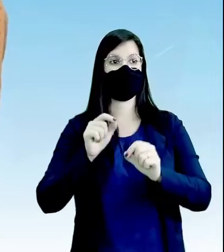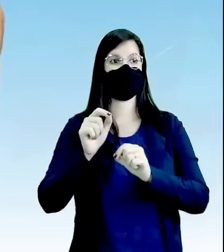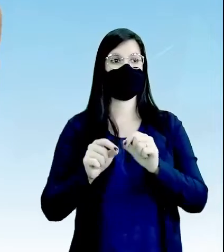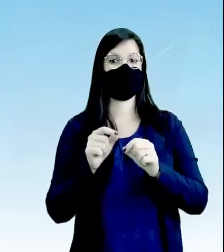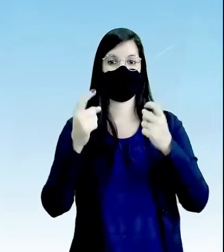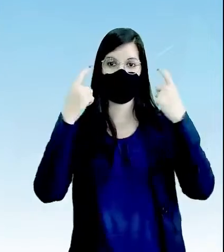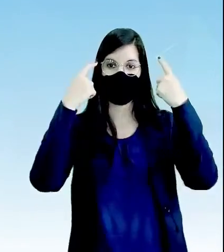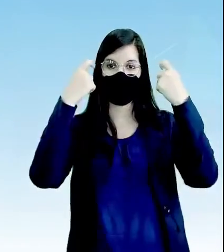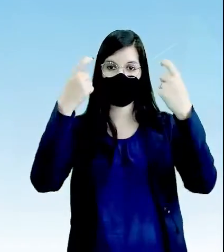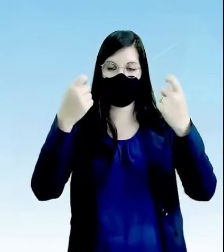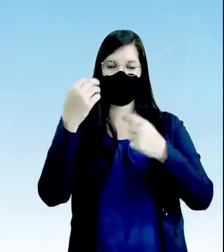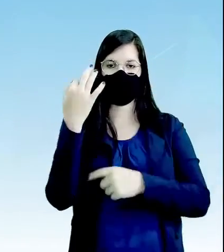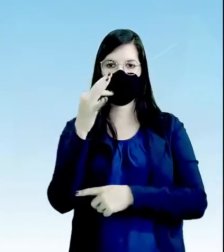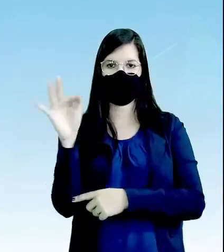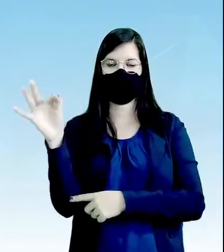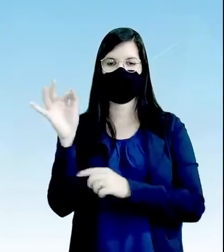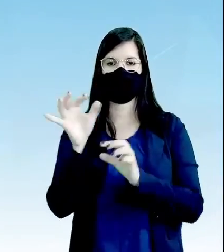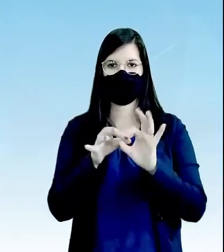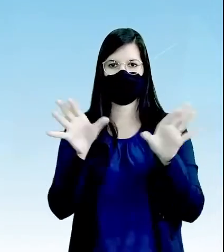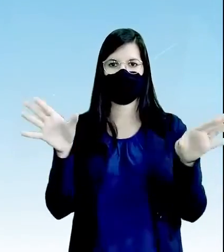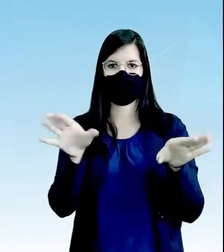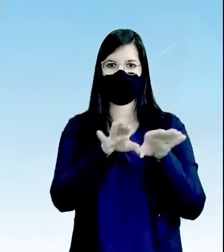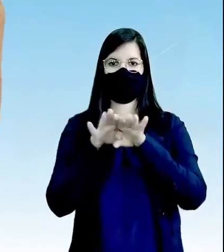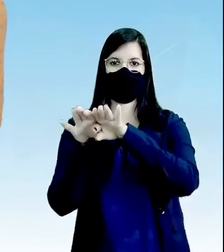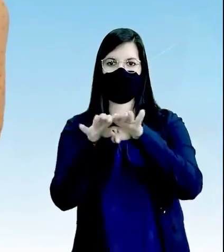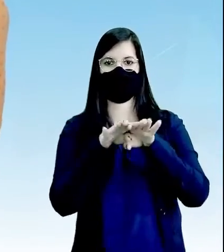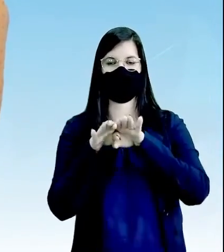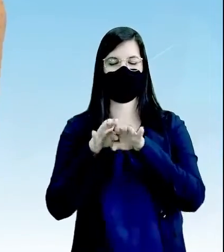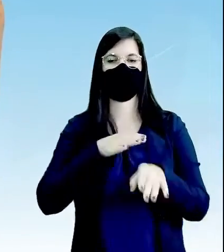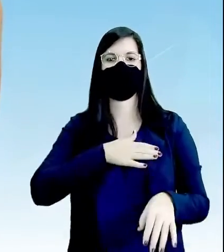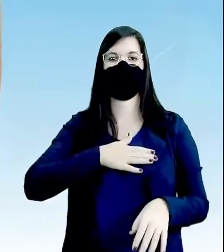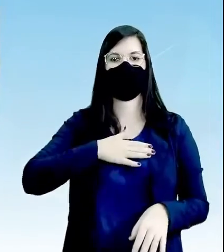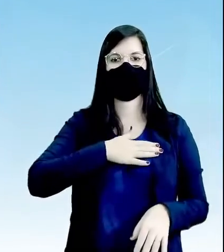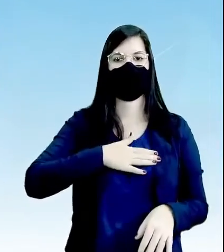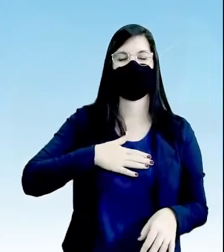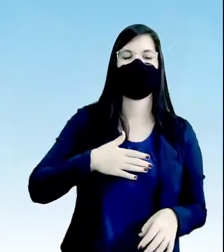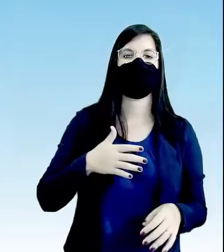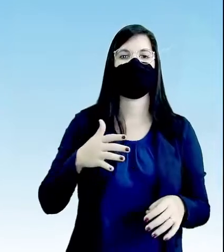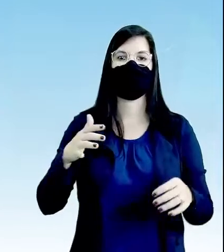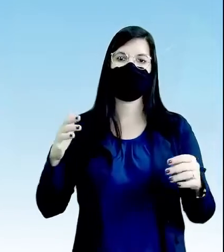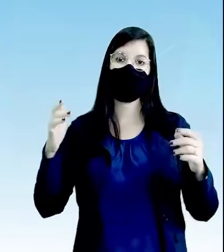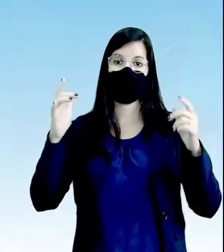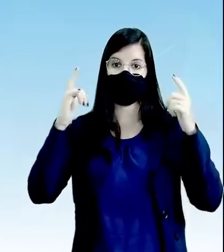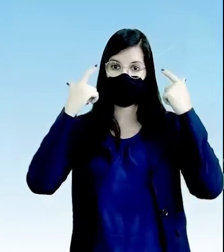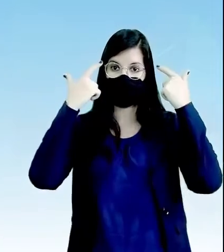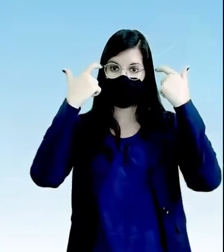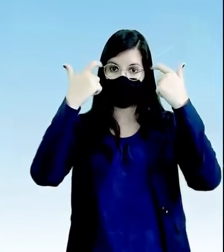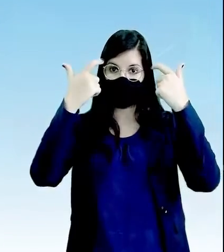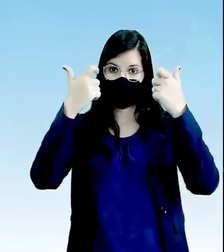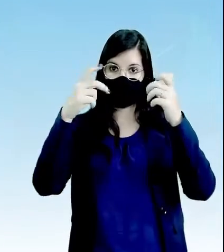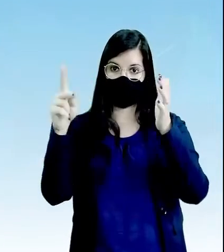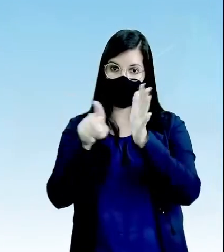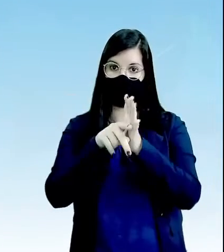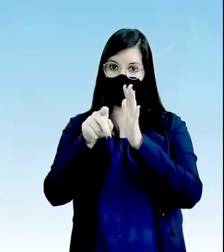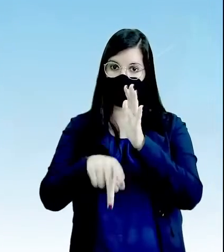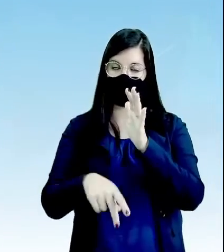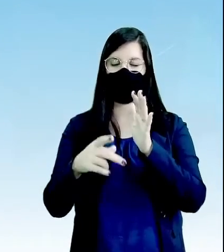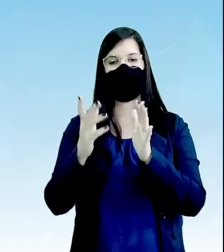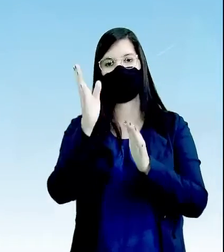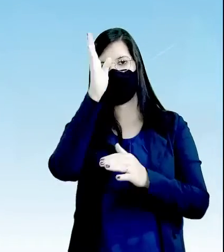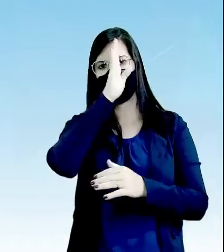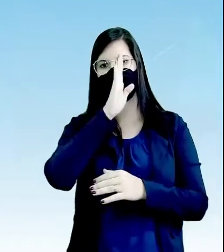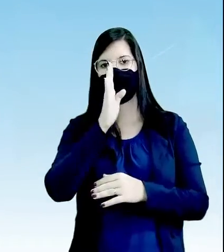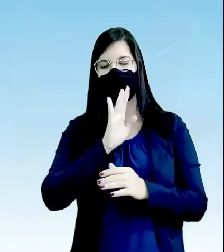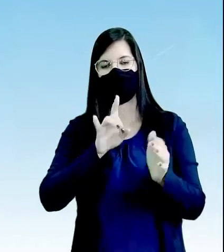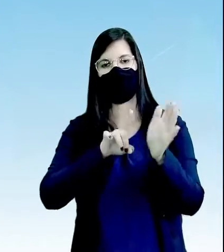Revolução Francesa, a liberdade, a igualdade, a fraternidade, a república no Brasil. Então é bom lembrar disso e você